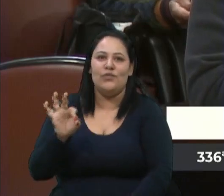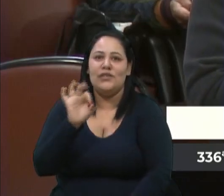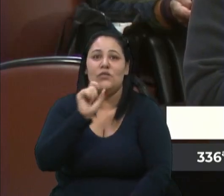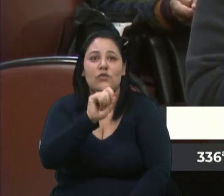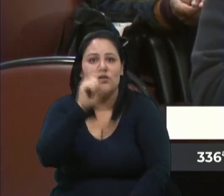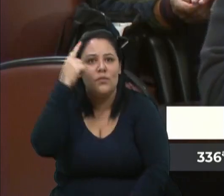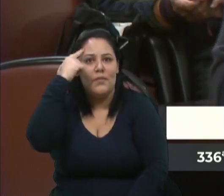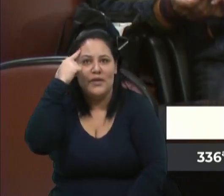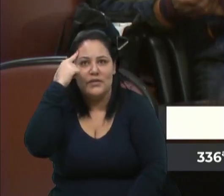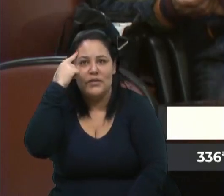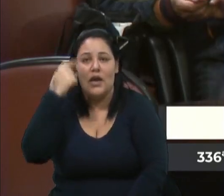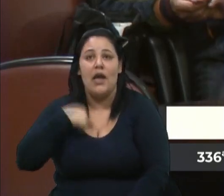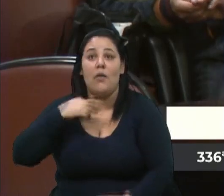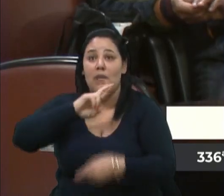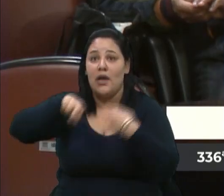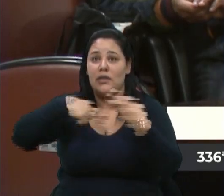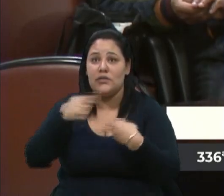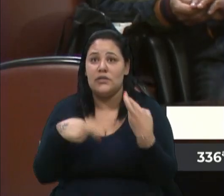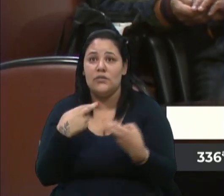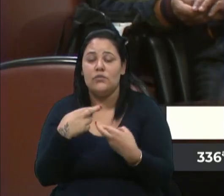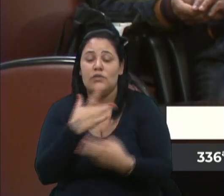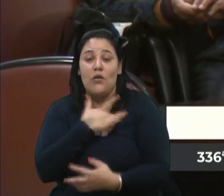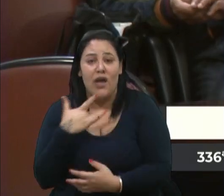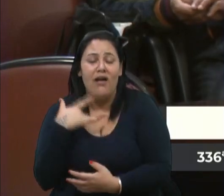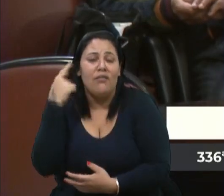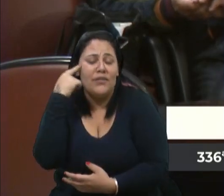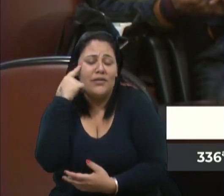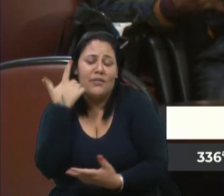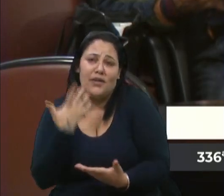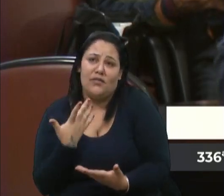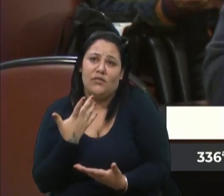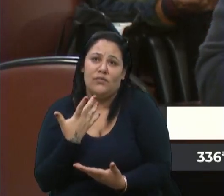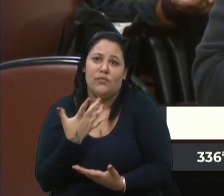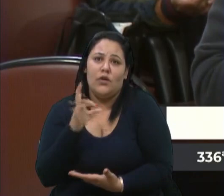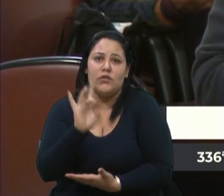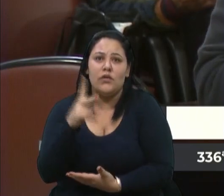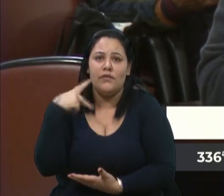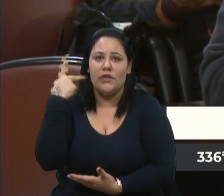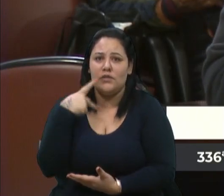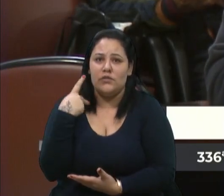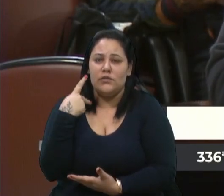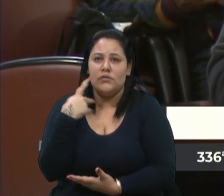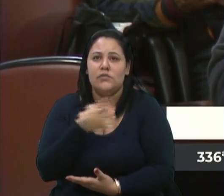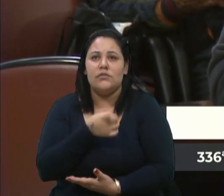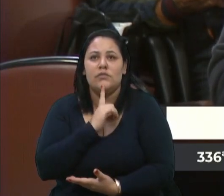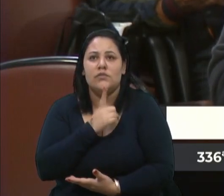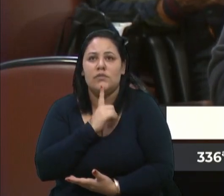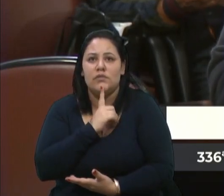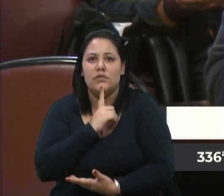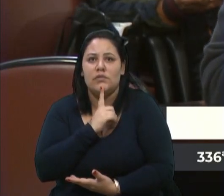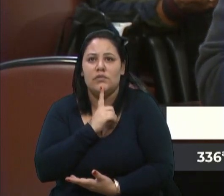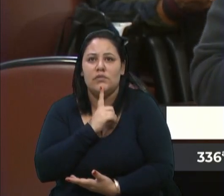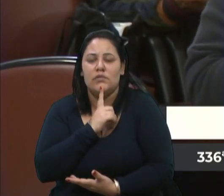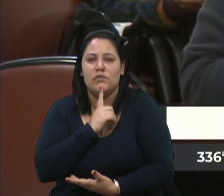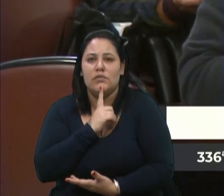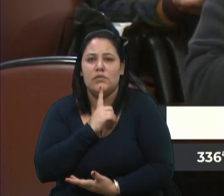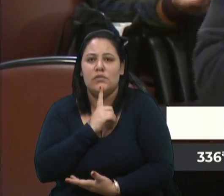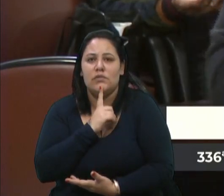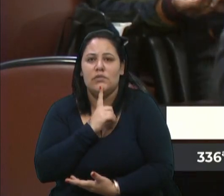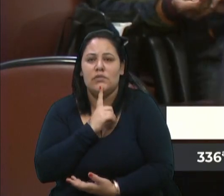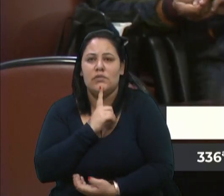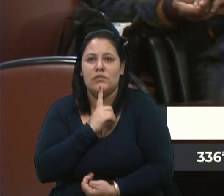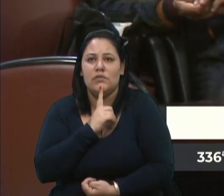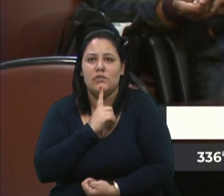relação saudável essa de pensamento. Vereador, na sua primeira fala ali do vereador Alberto Meneguzzi, o senhor diz,